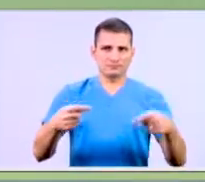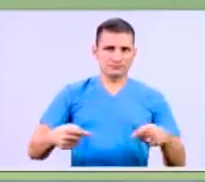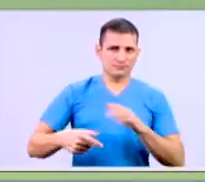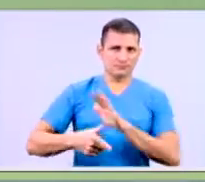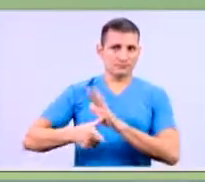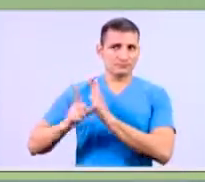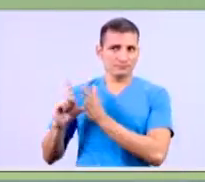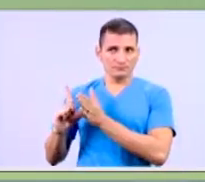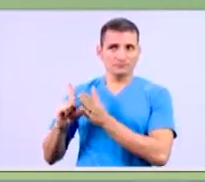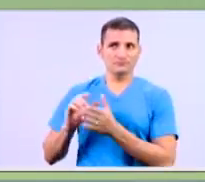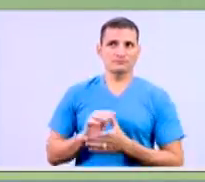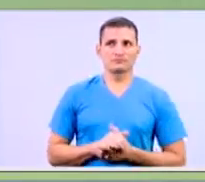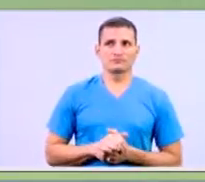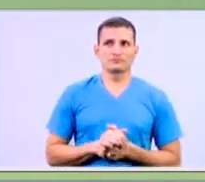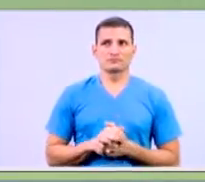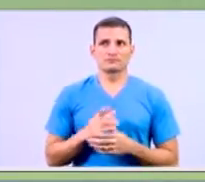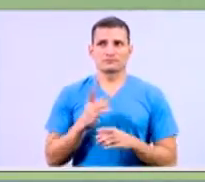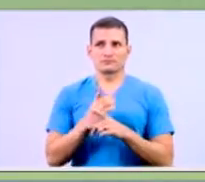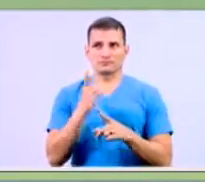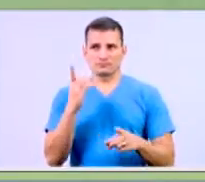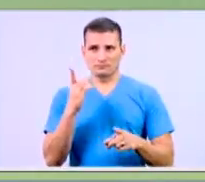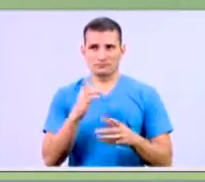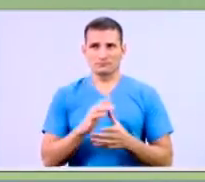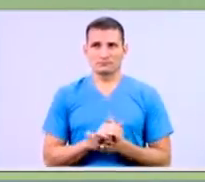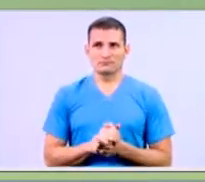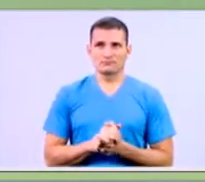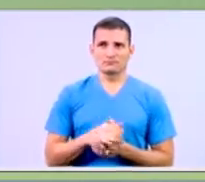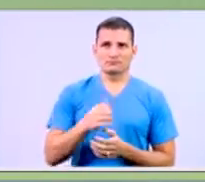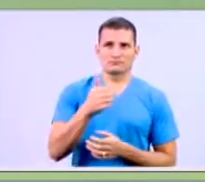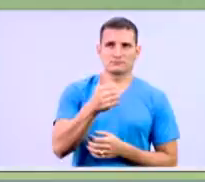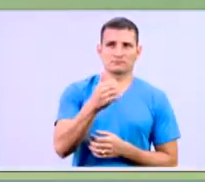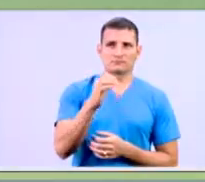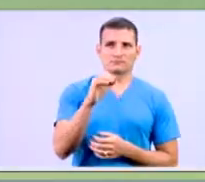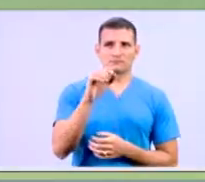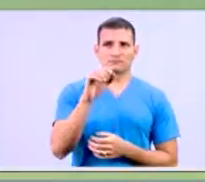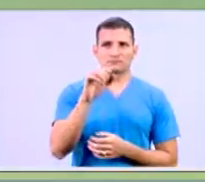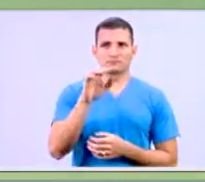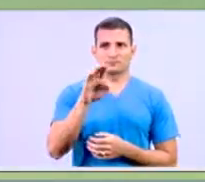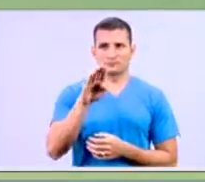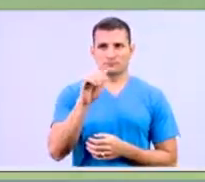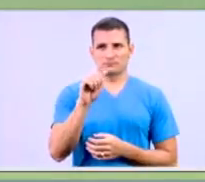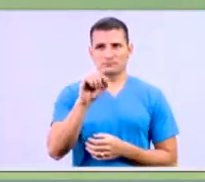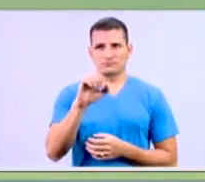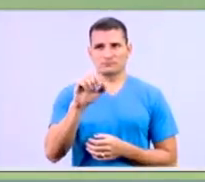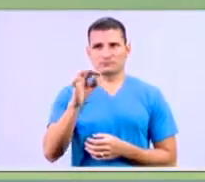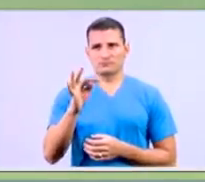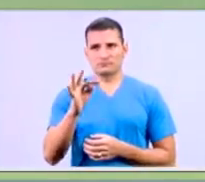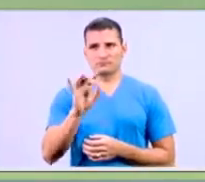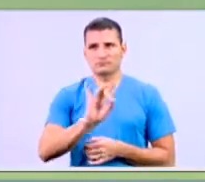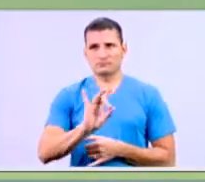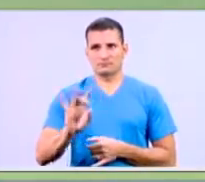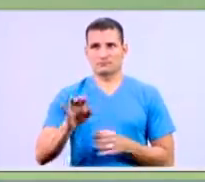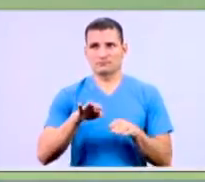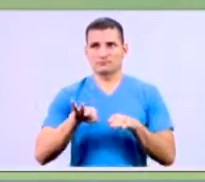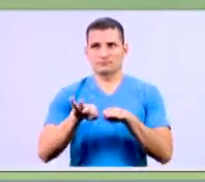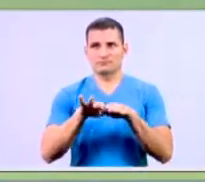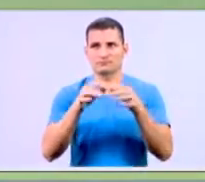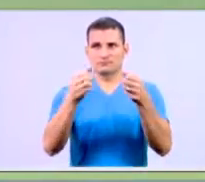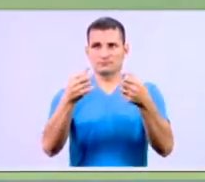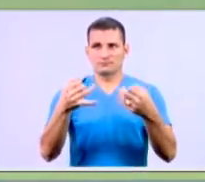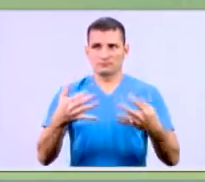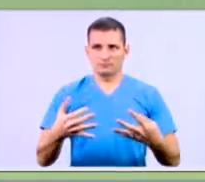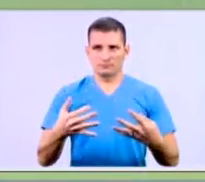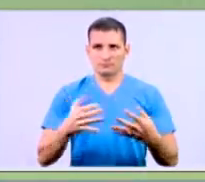gente acabou de falar, identifique na forma de 10 base T cada padrão e explique para